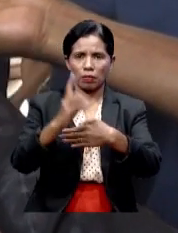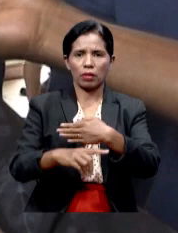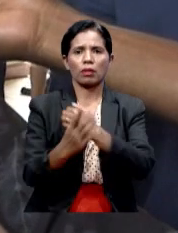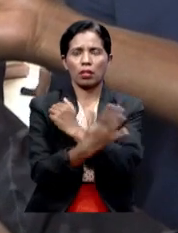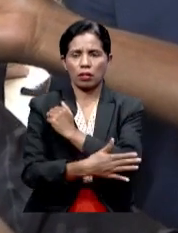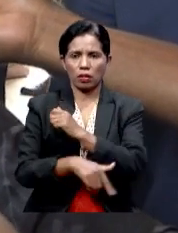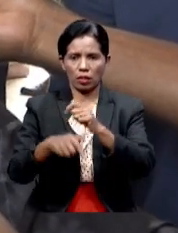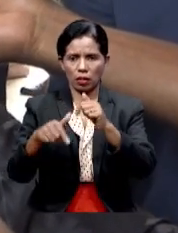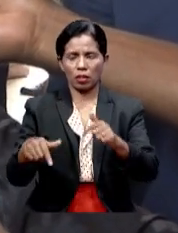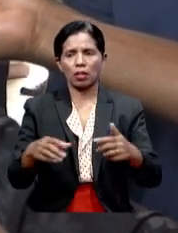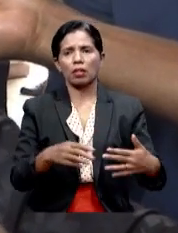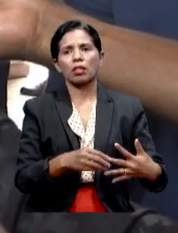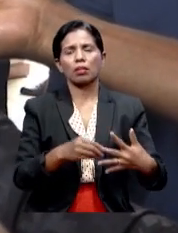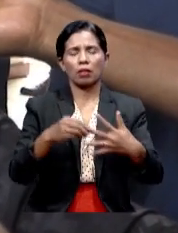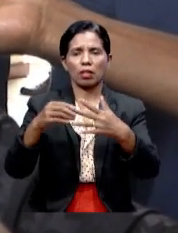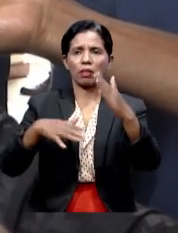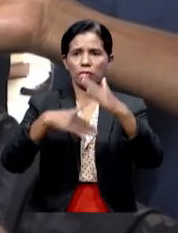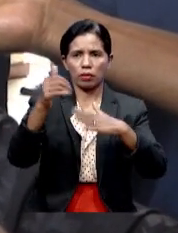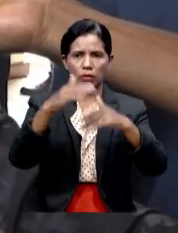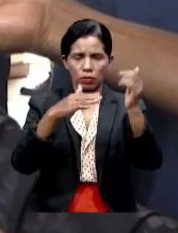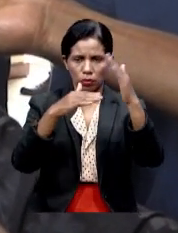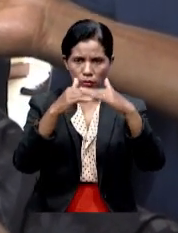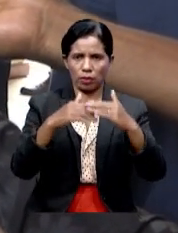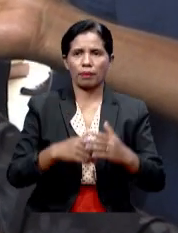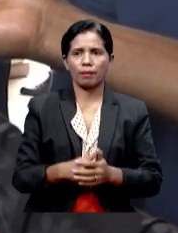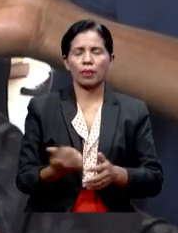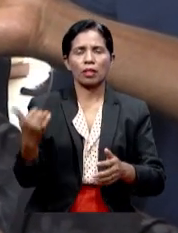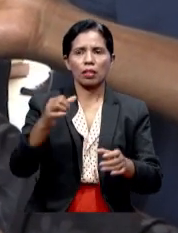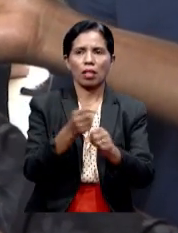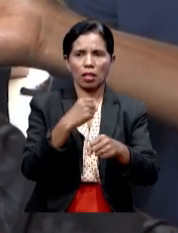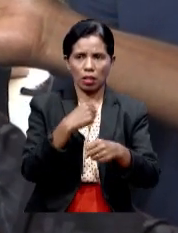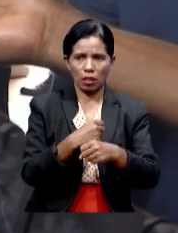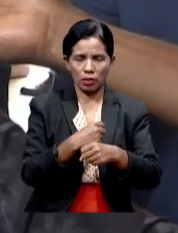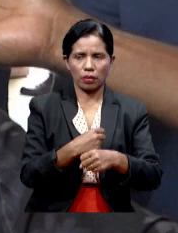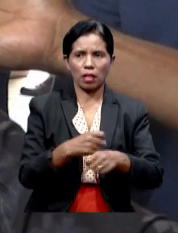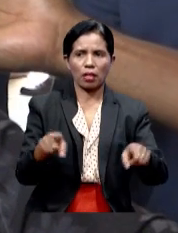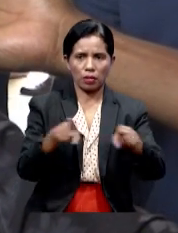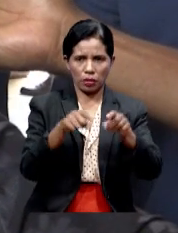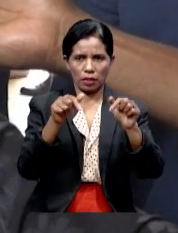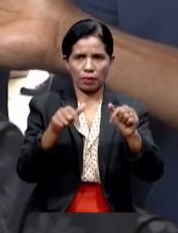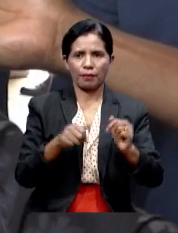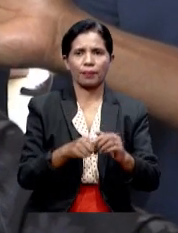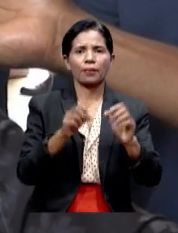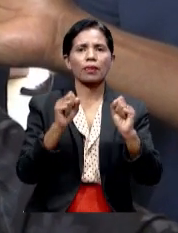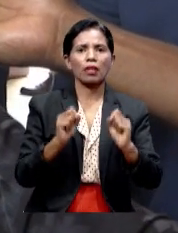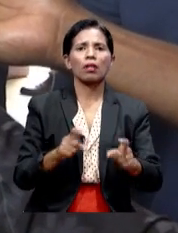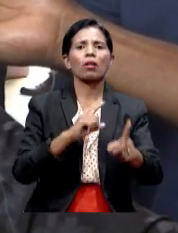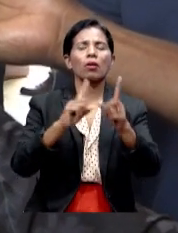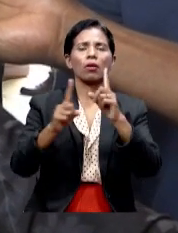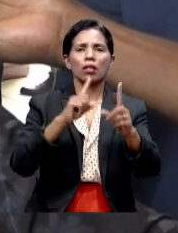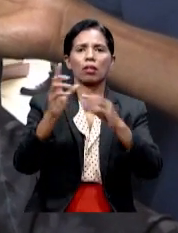e área infraestruturas. Gir halo iniciativa ainda, né, para olhar